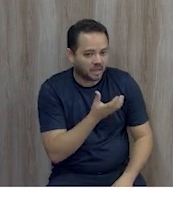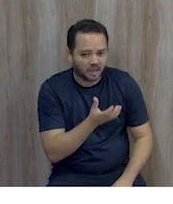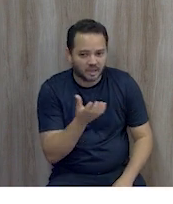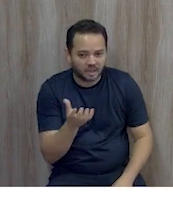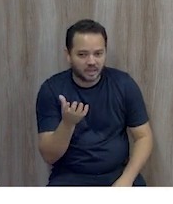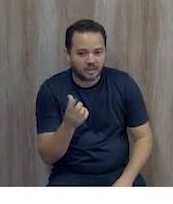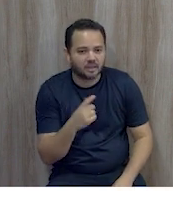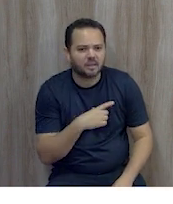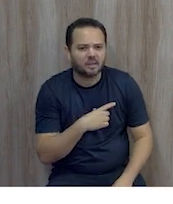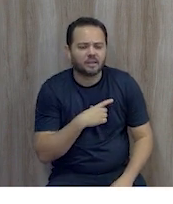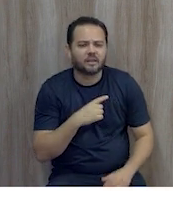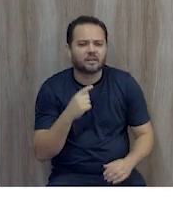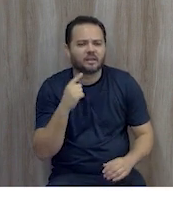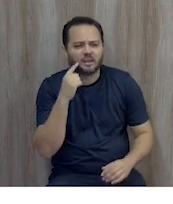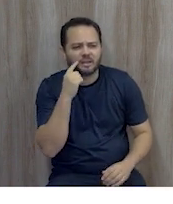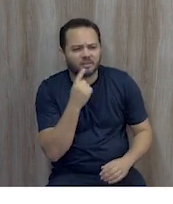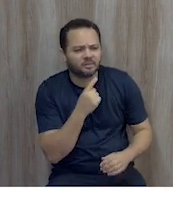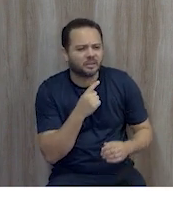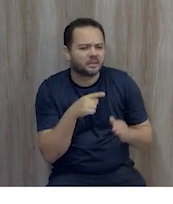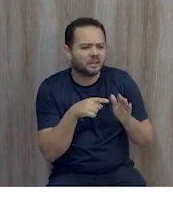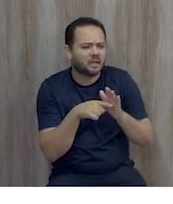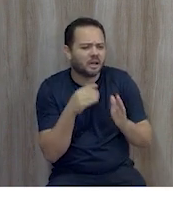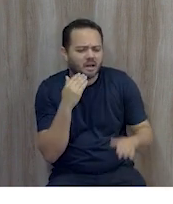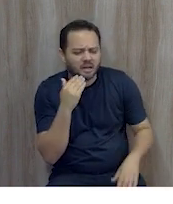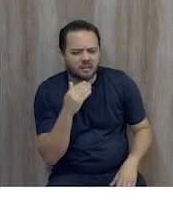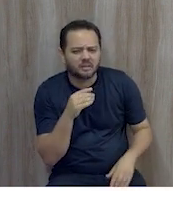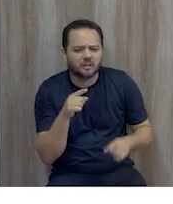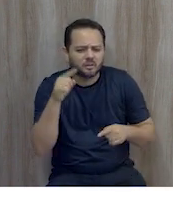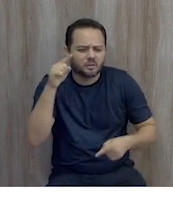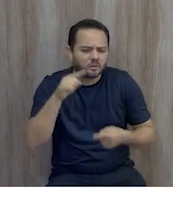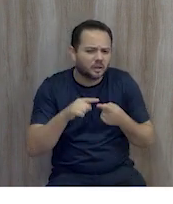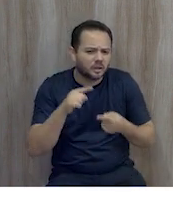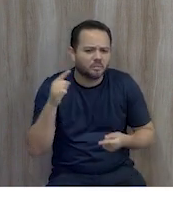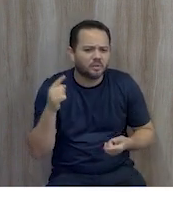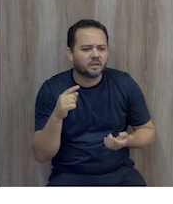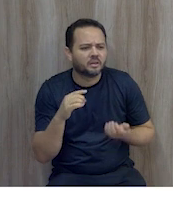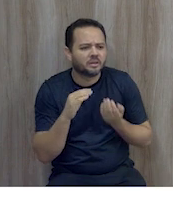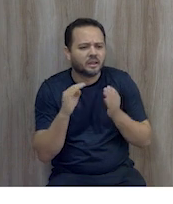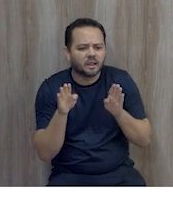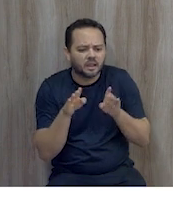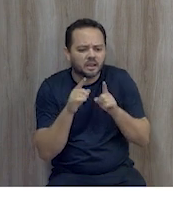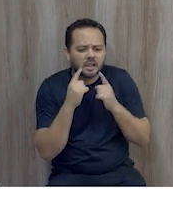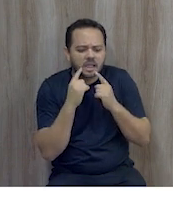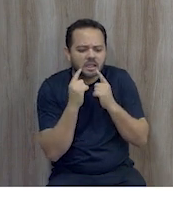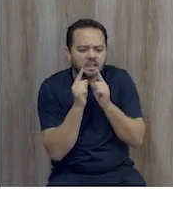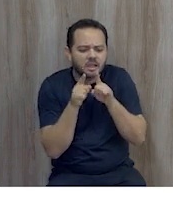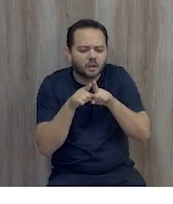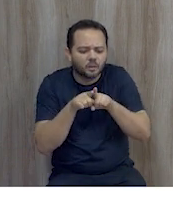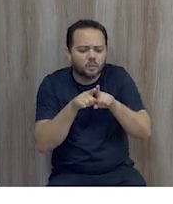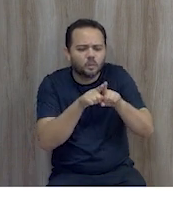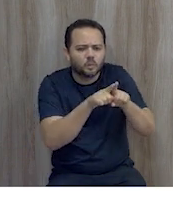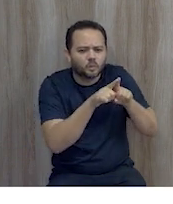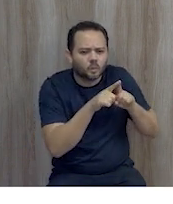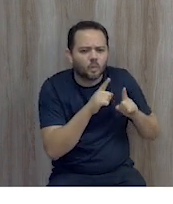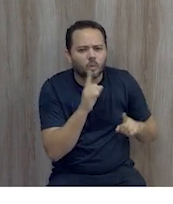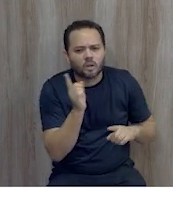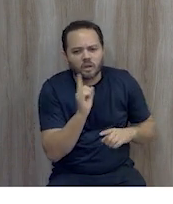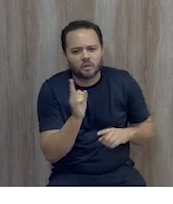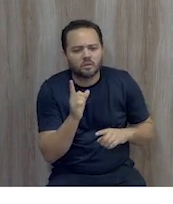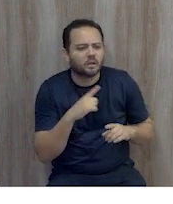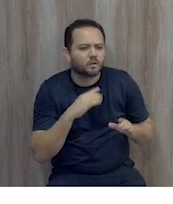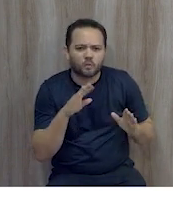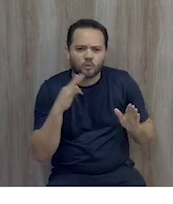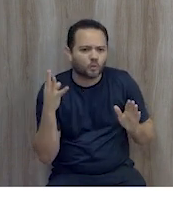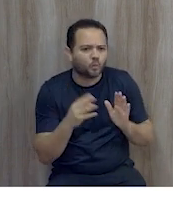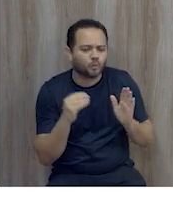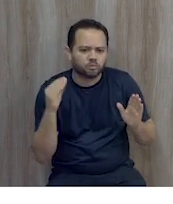uma classificação do tamanho do defeito, quando tem a junção cemento-esmalte exposta ou não, tem tudo descrito nesse trabalho